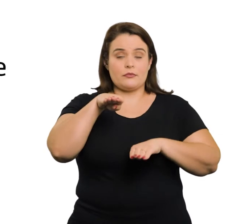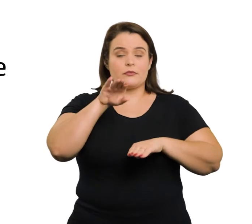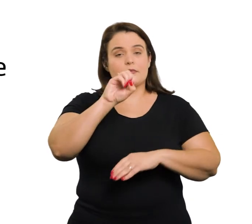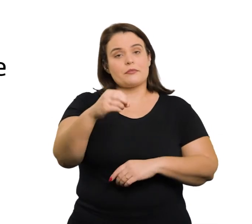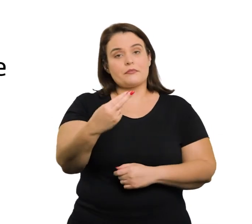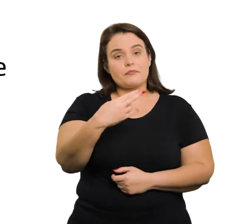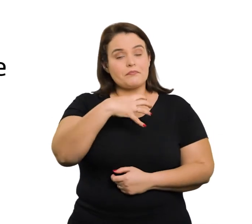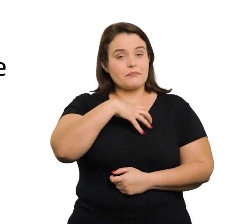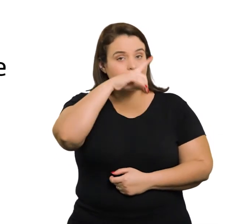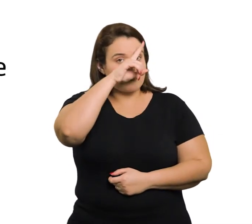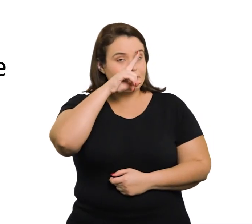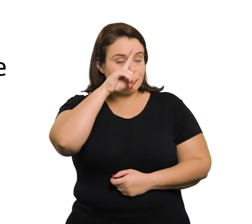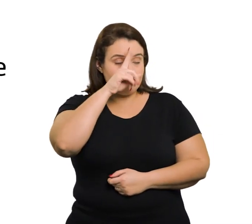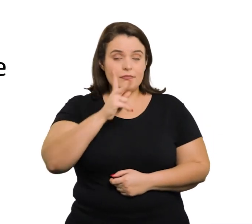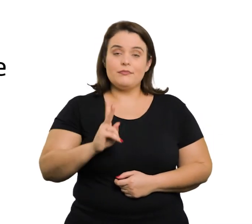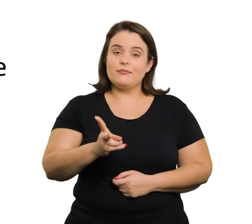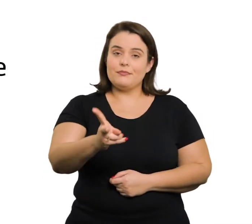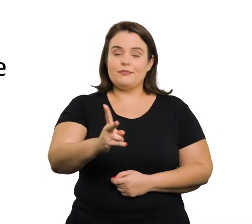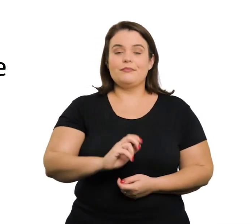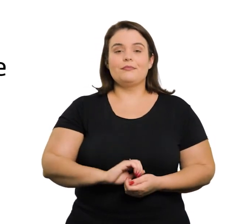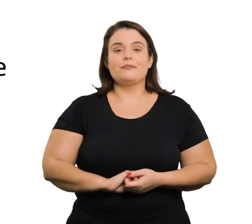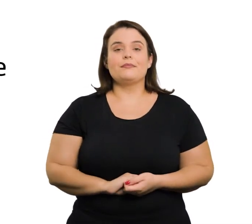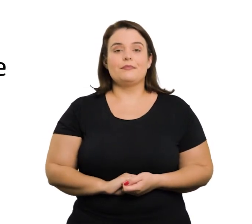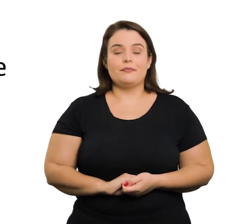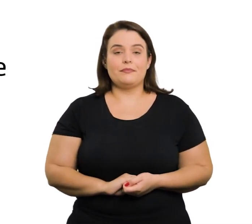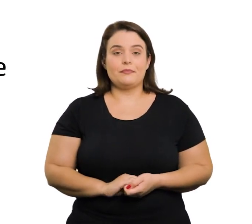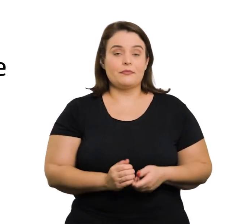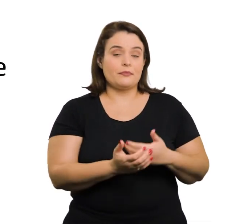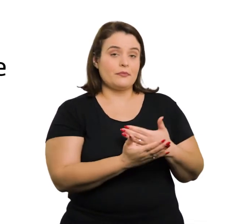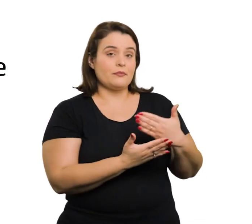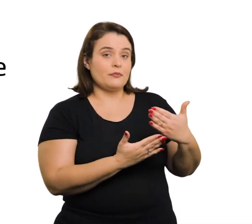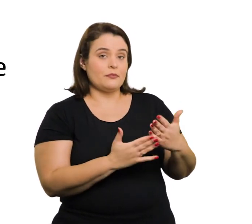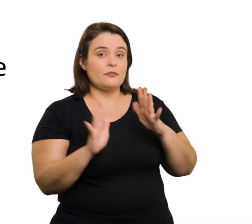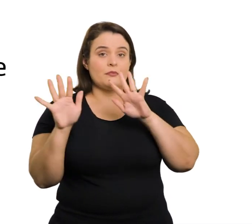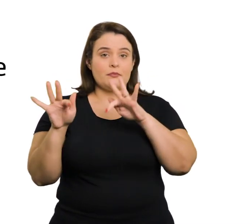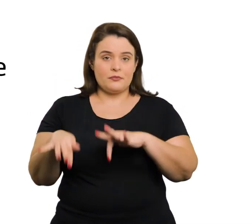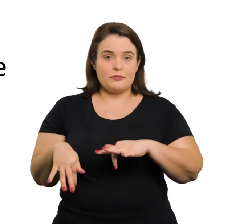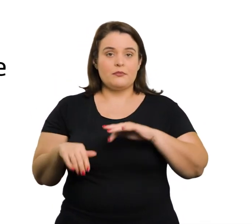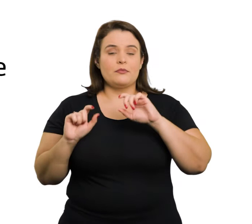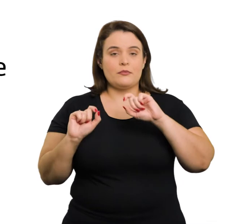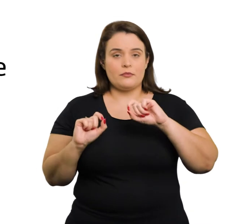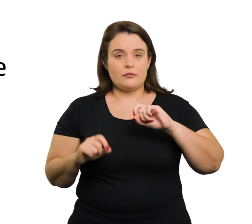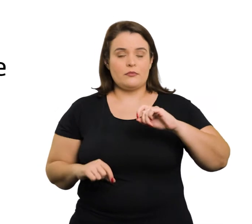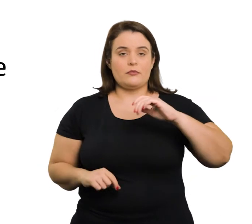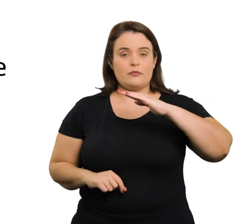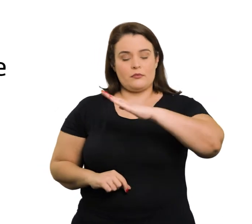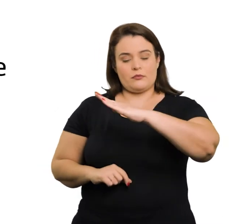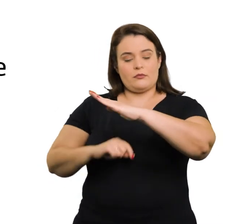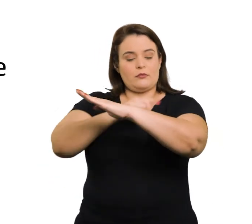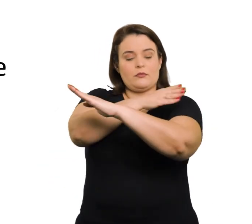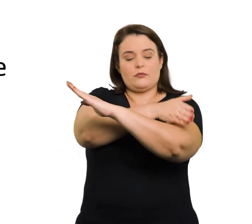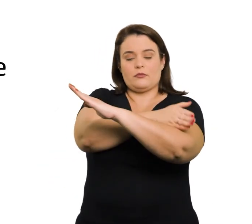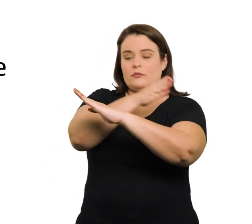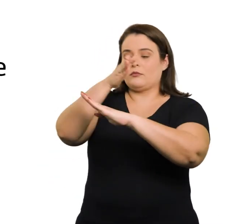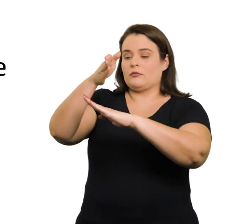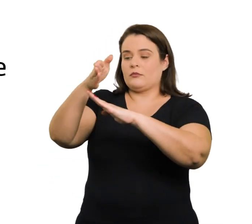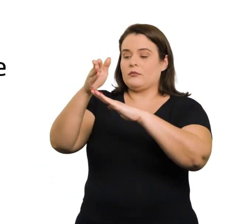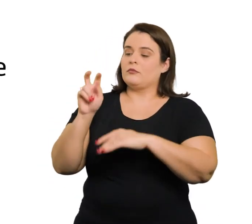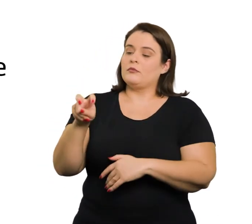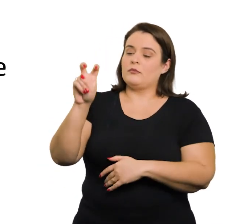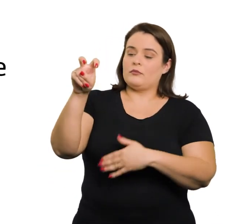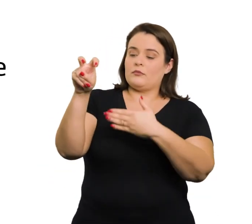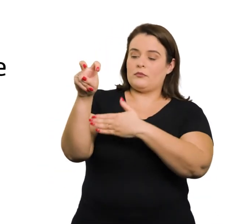de desníveis ou situações de risco permanente. No início e término de rampas e de escadas e